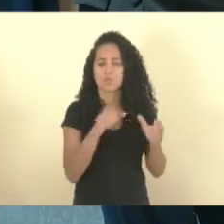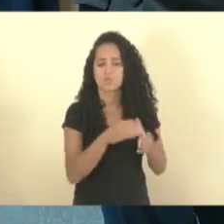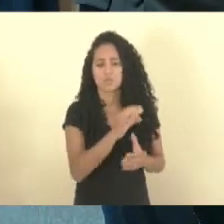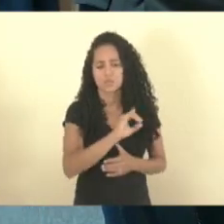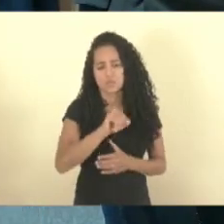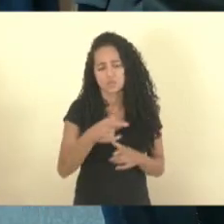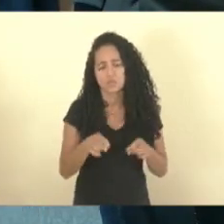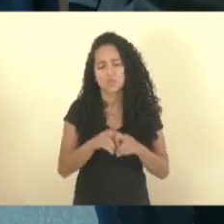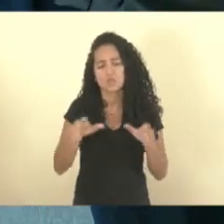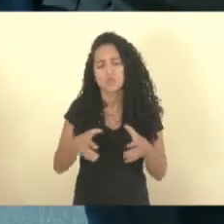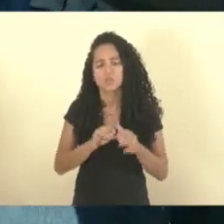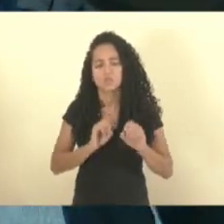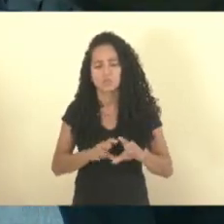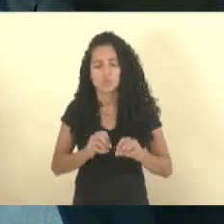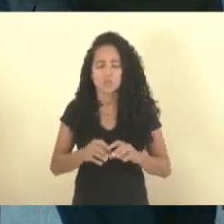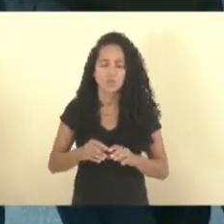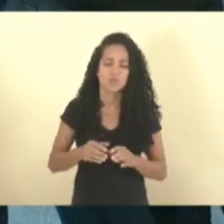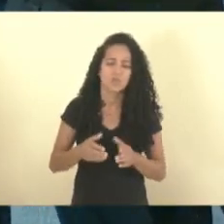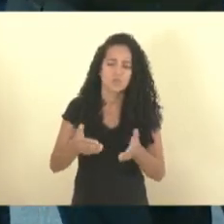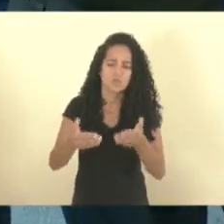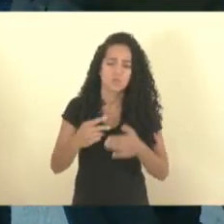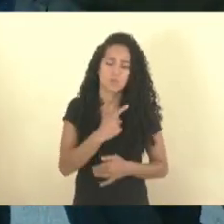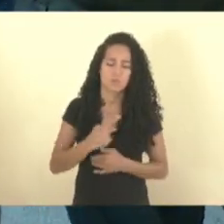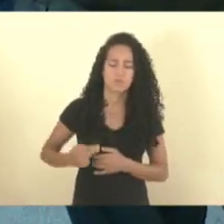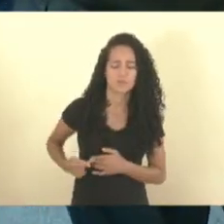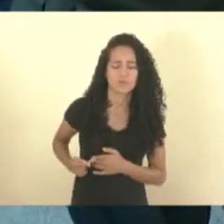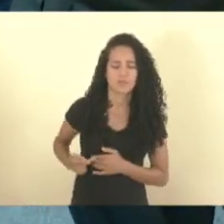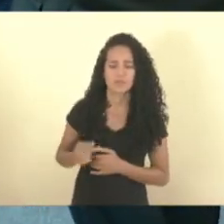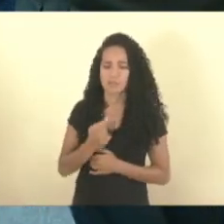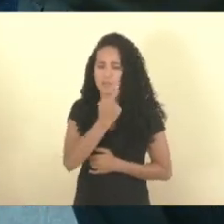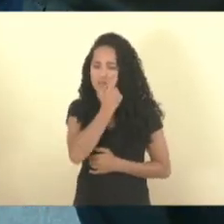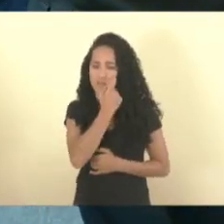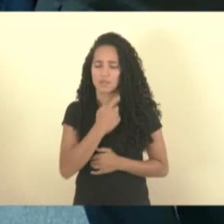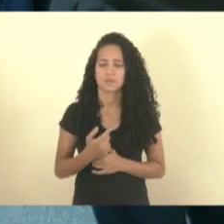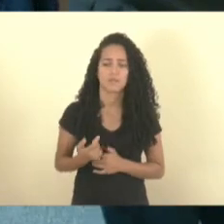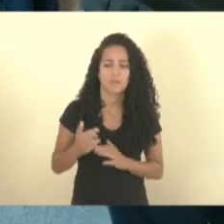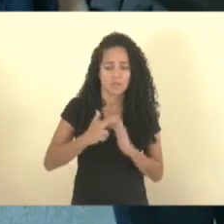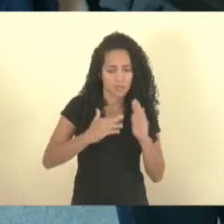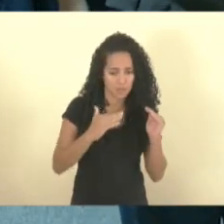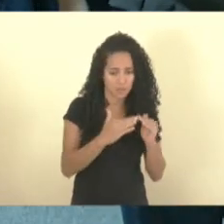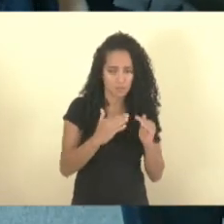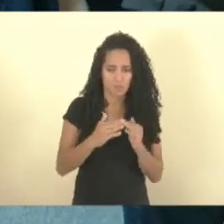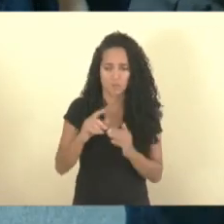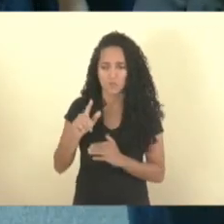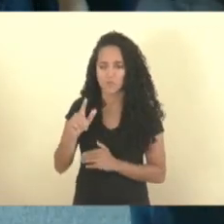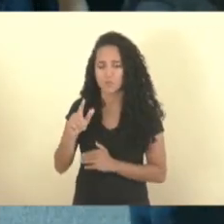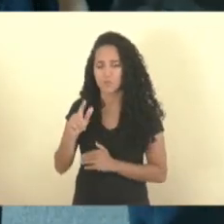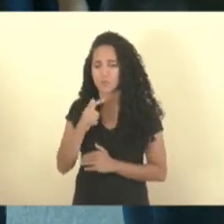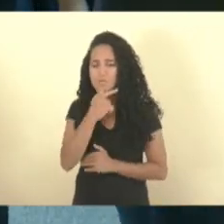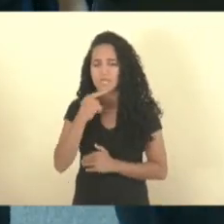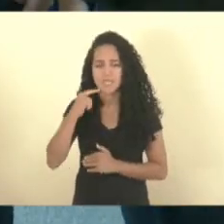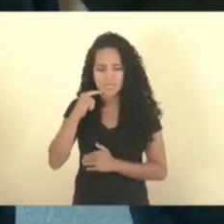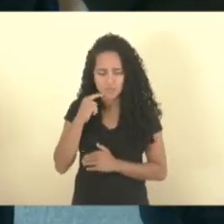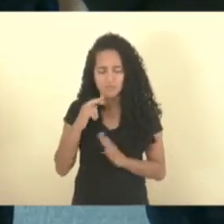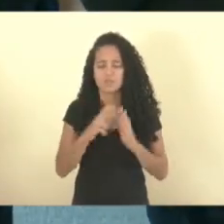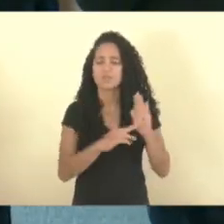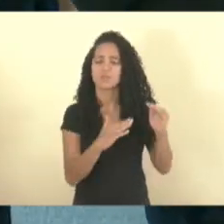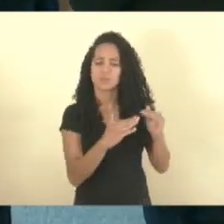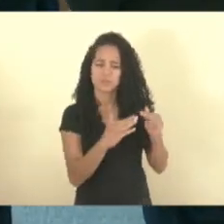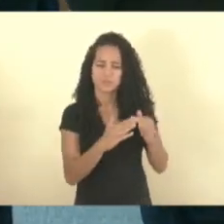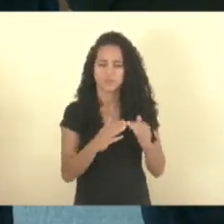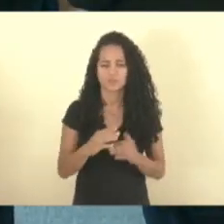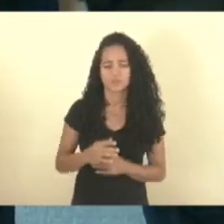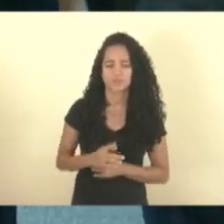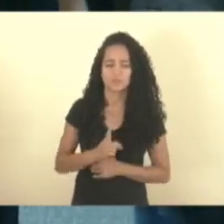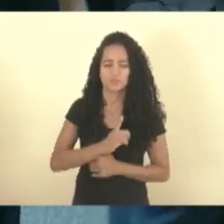de Educação, presidente Dari Pagundi. Com relator, deputado Gandini. Deputado Gandini, vice-presidente, com relator. Deputado